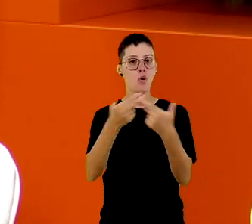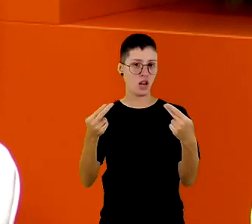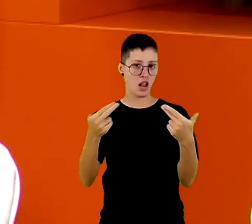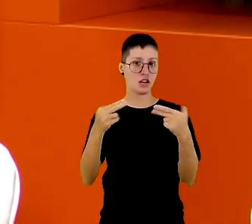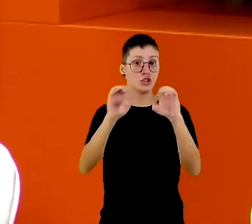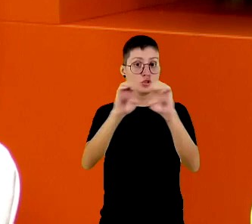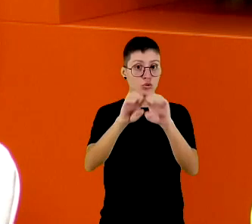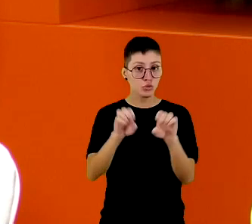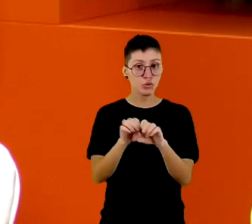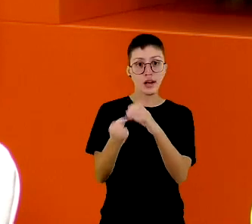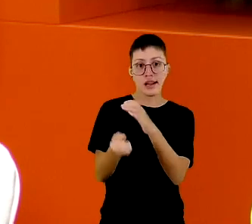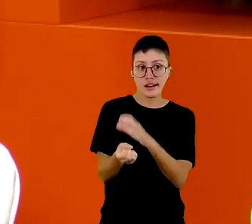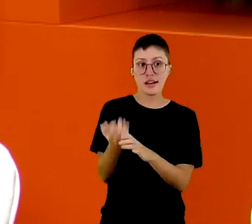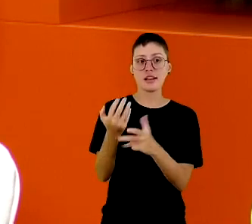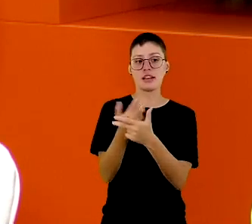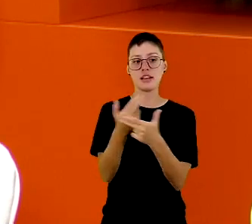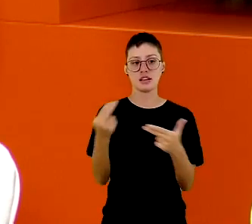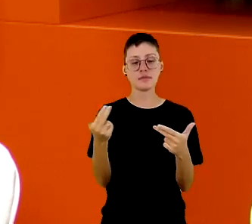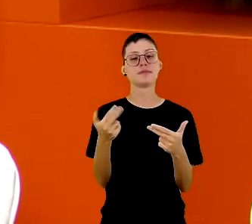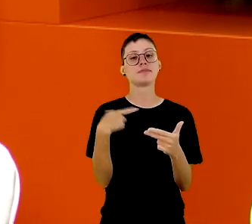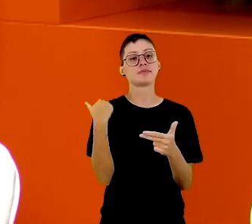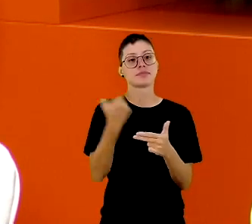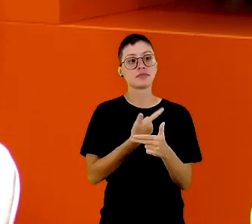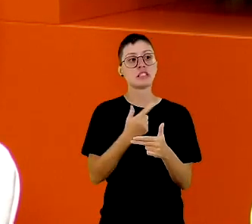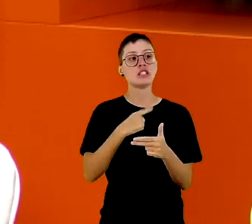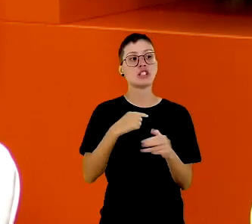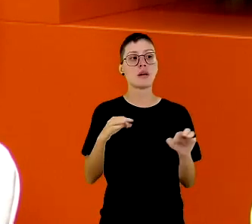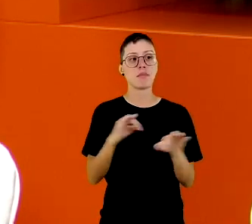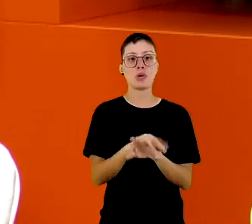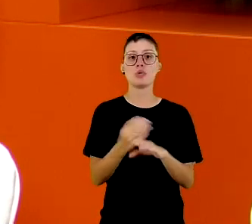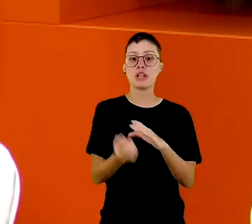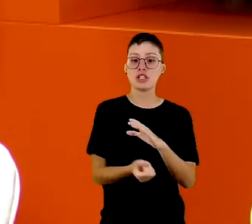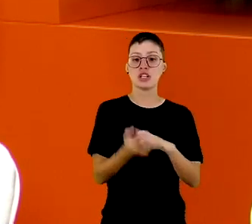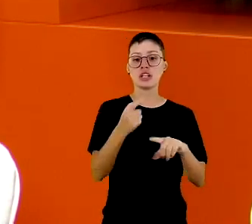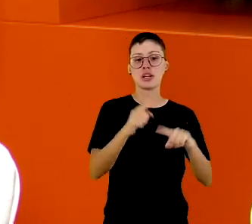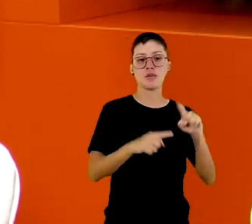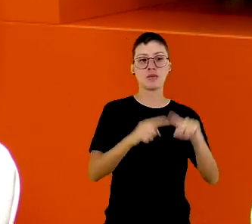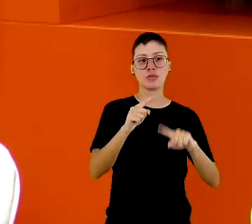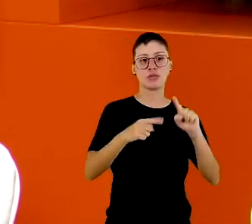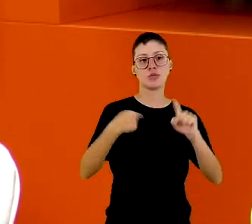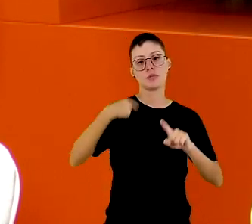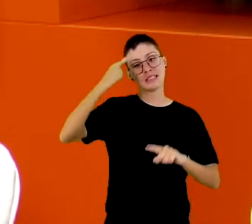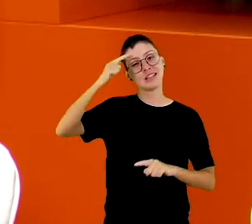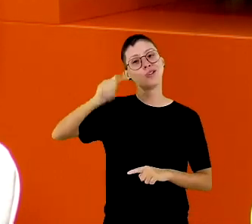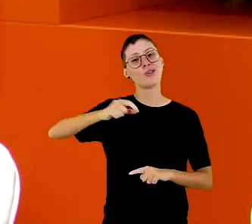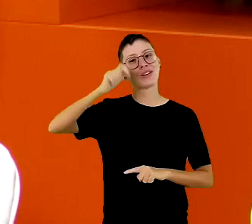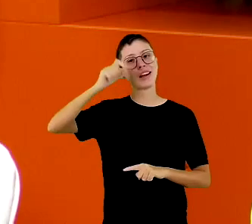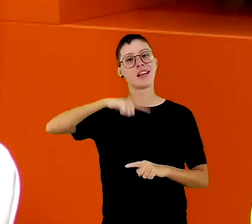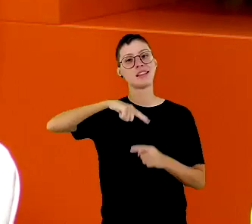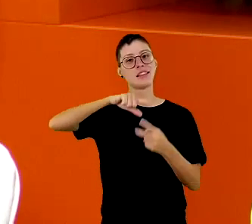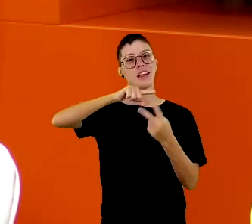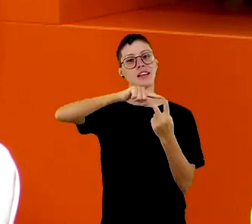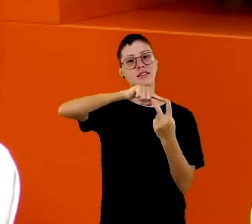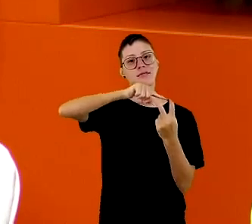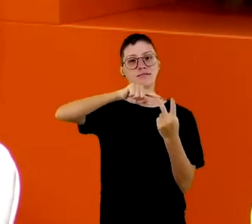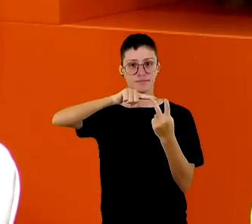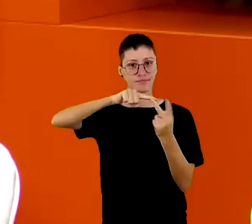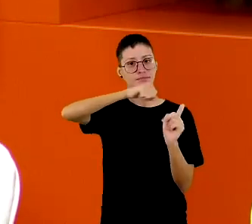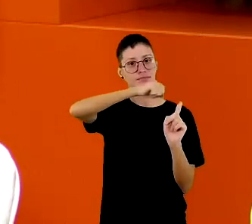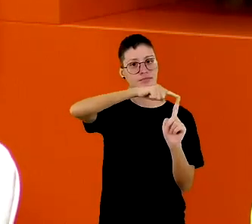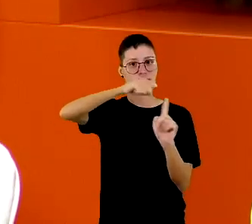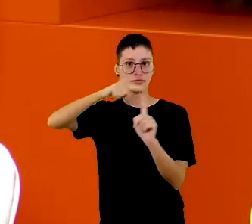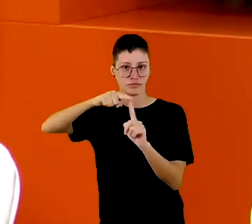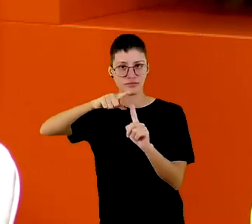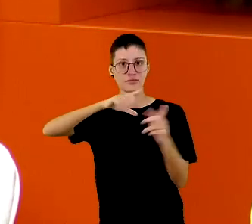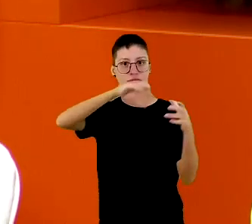criando, a gente já cria o produto pensando em dois tipos de clientes, né? O interno e